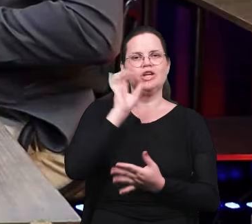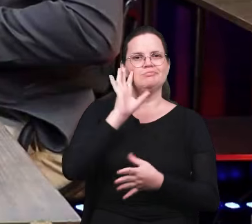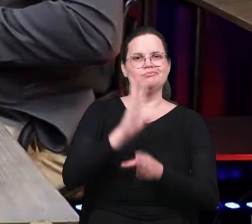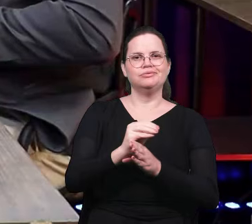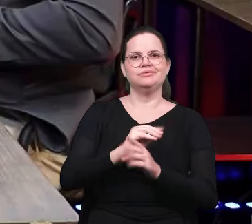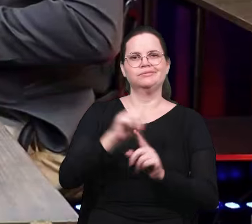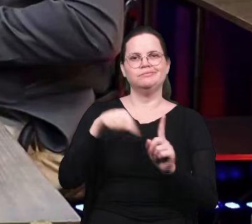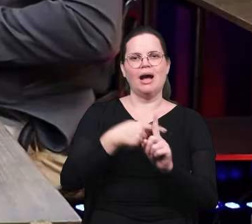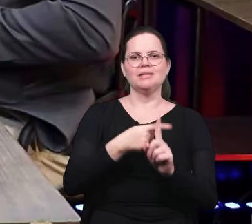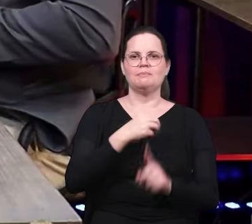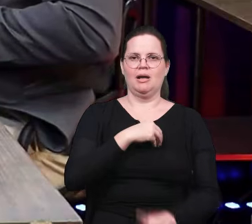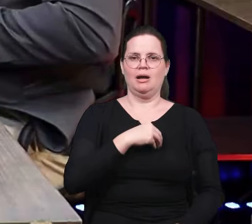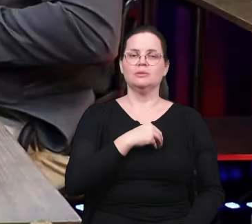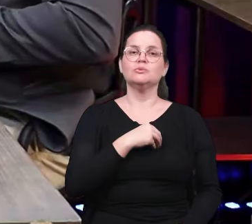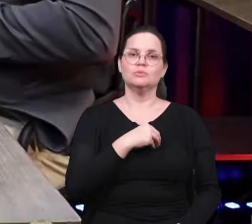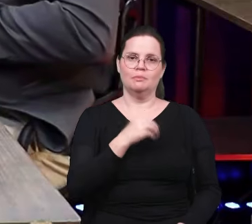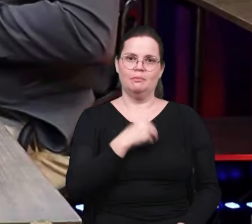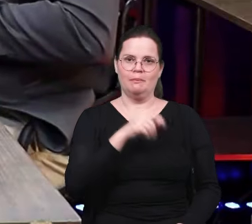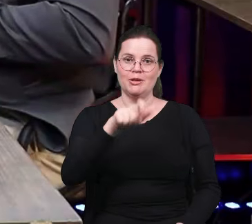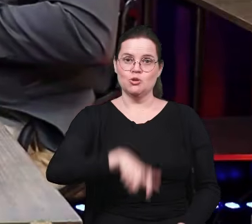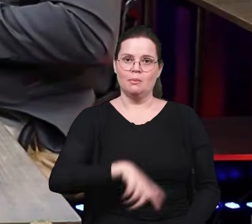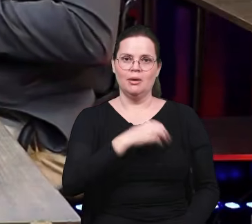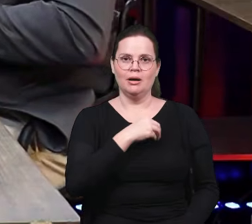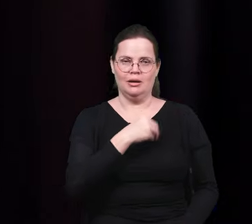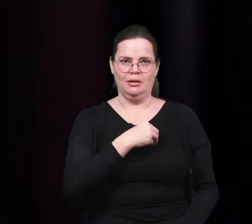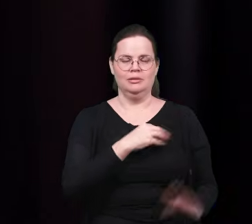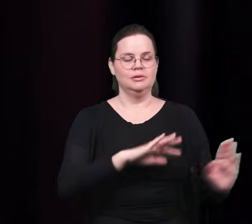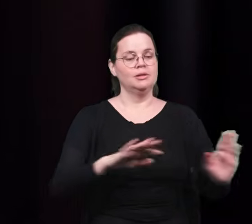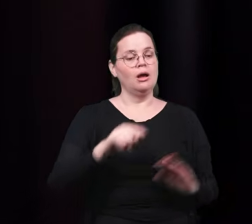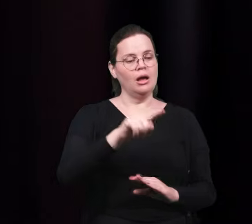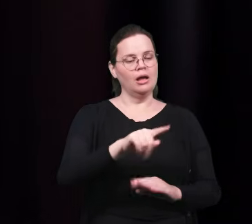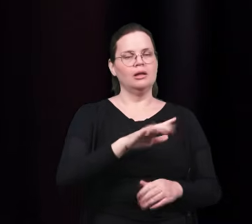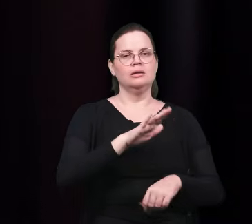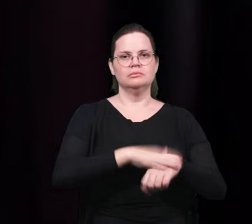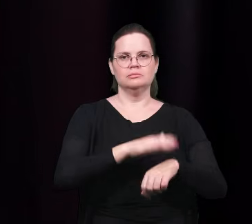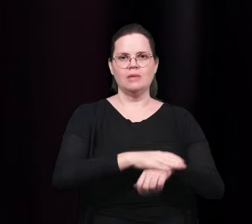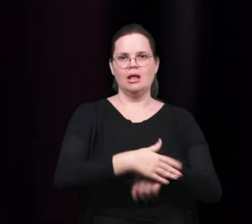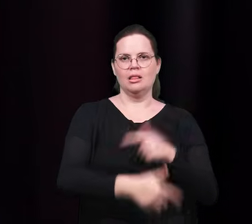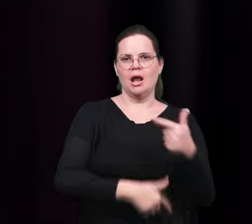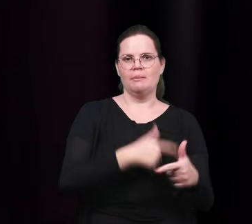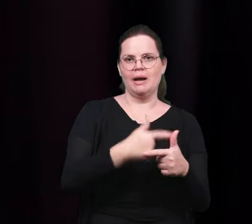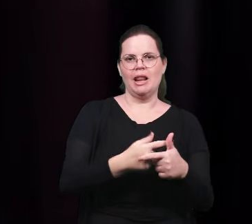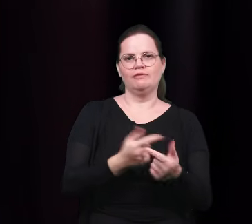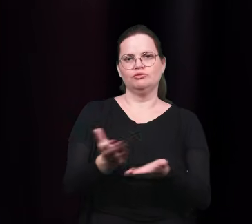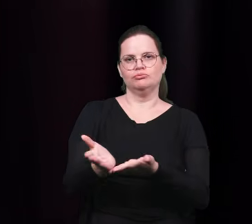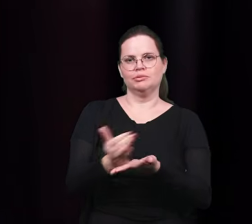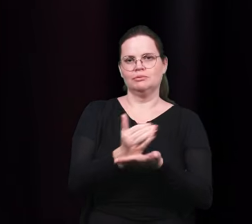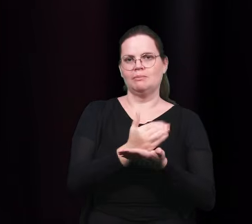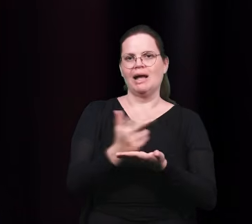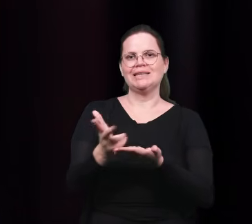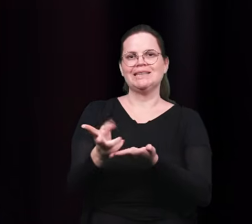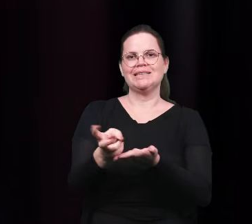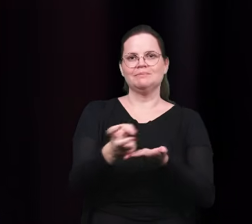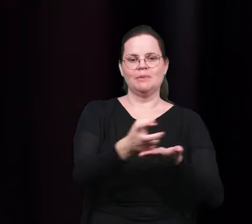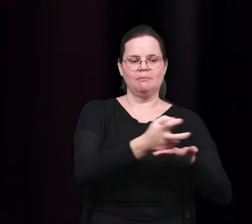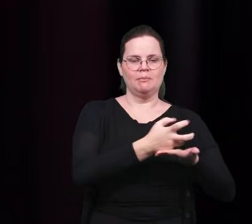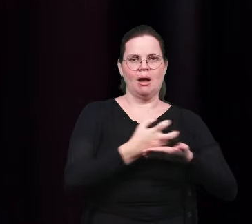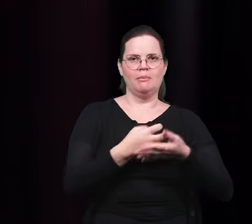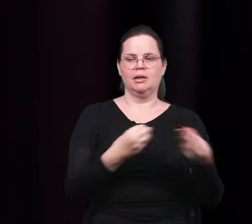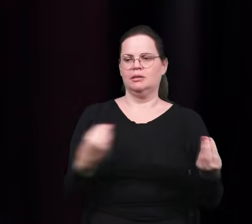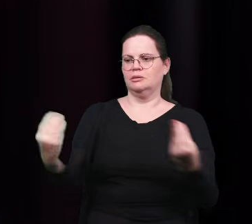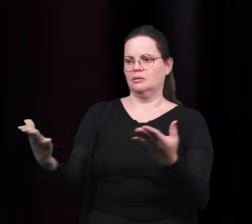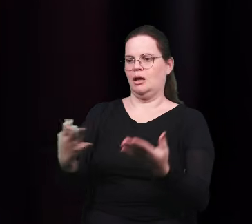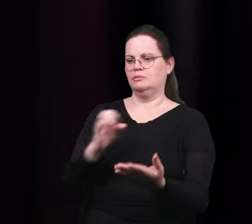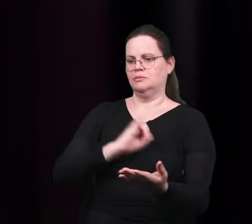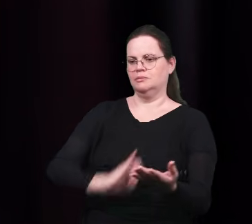ele trabalhava na coletoria de impostos. E ele arrecadava tributos para Roma.